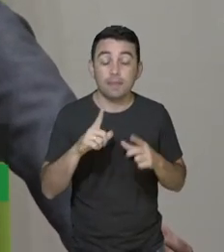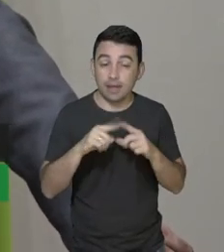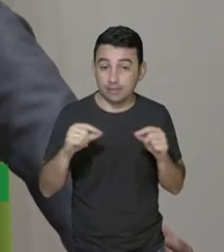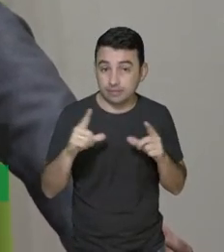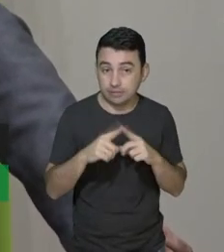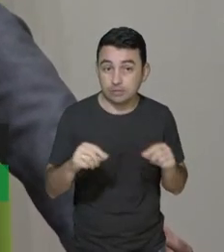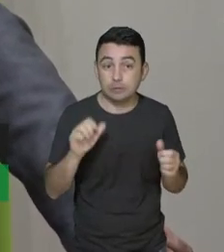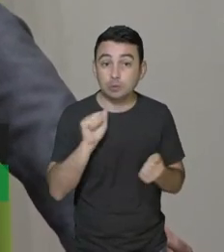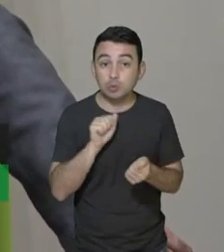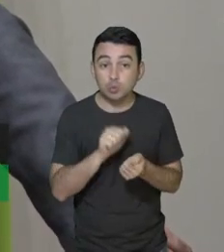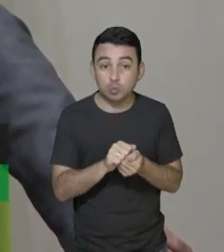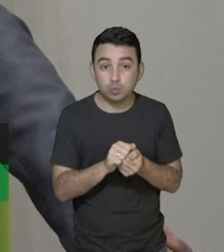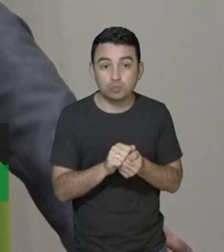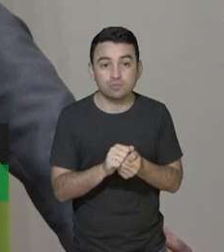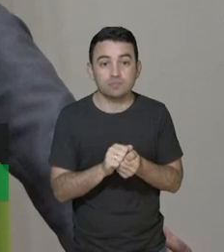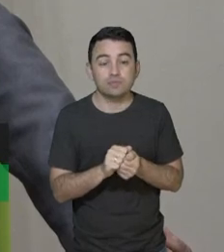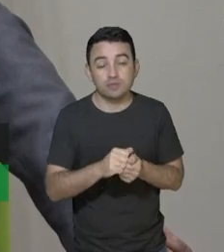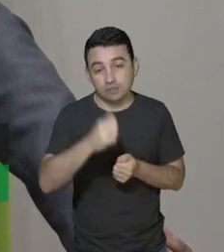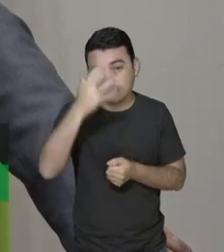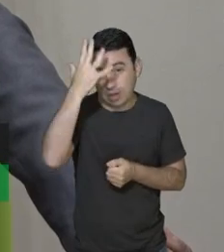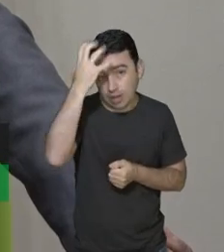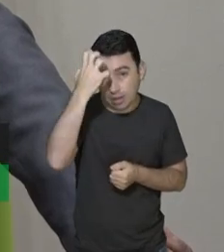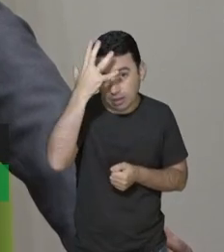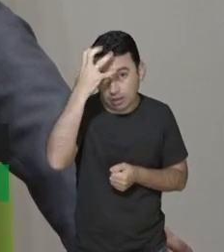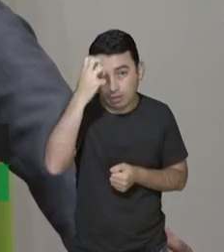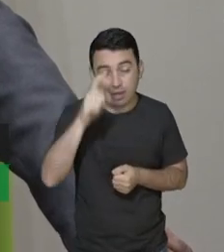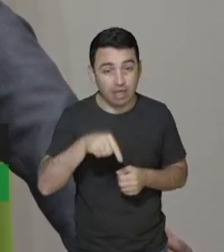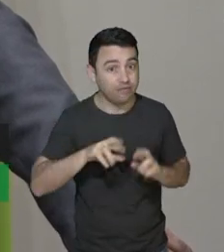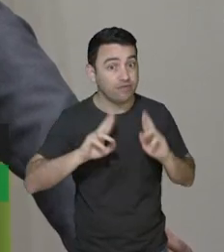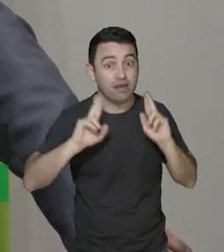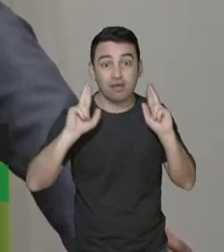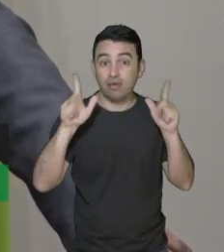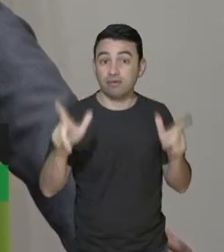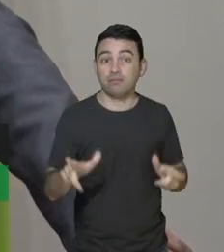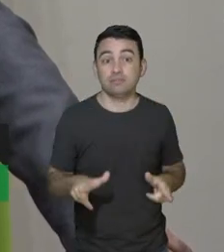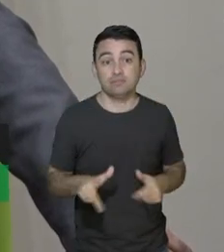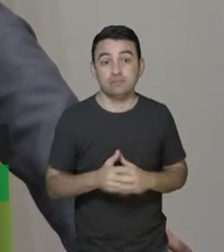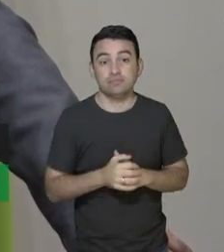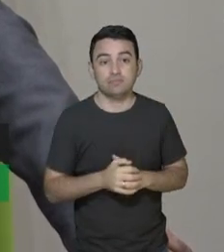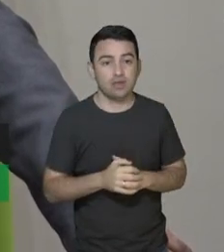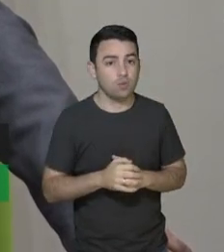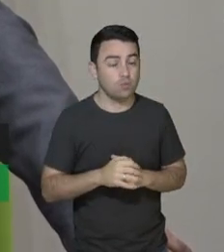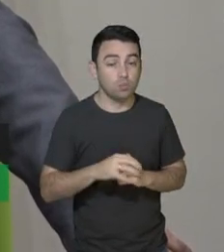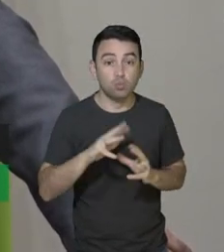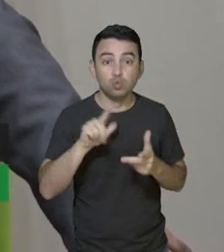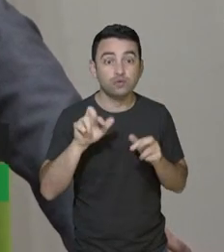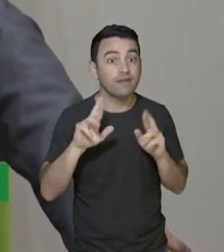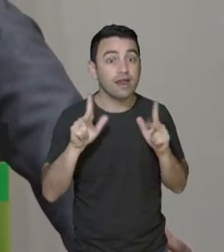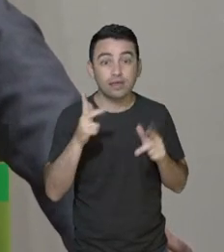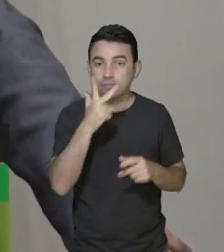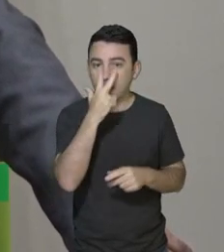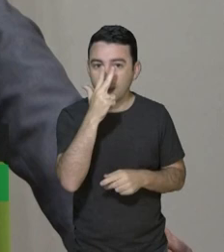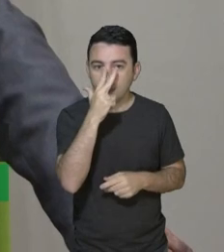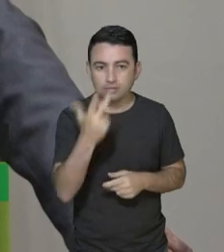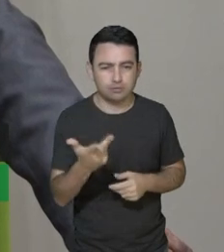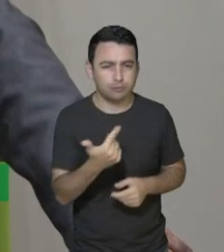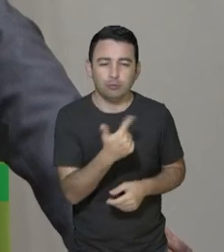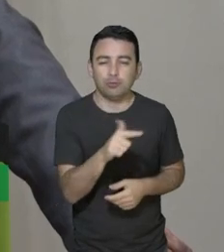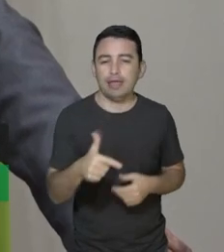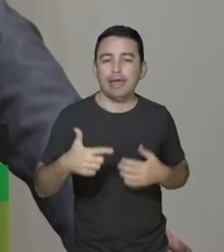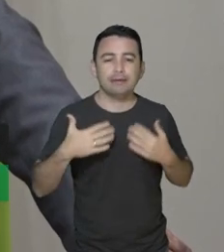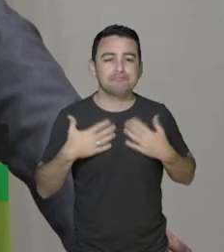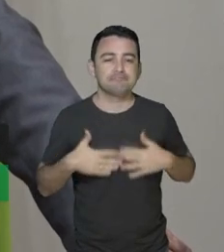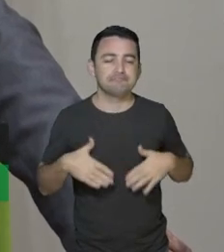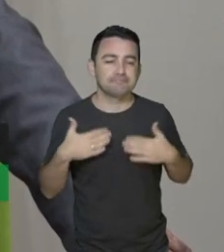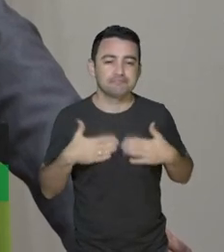junto com o Ismael, é uma outra realidade, é um outro mundo. Nós não vamos ter essa tranquilidade